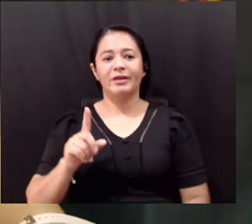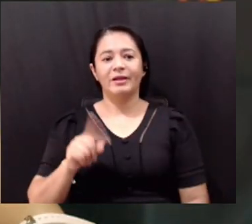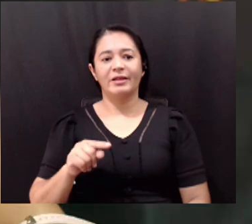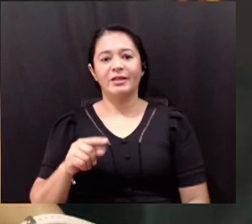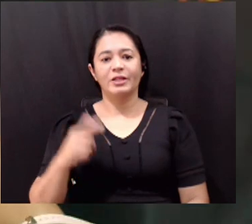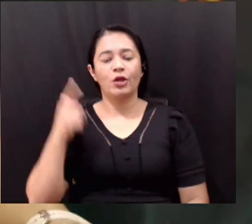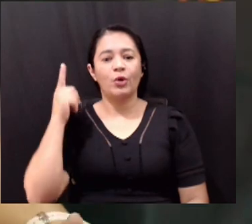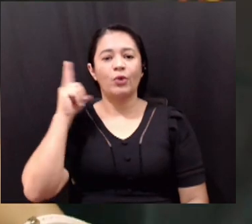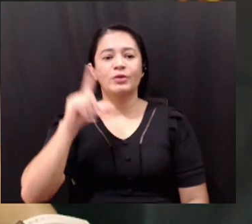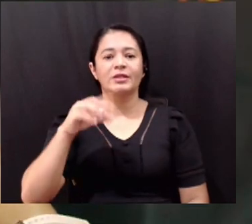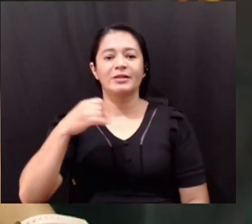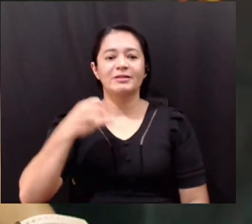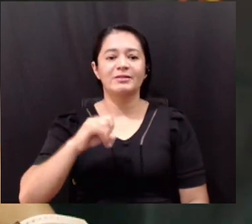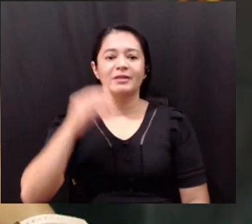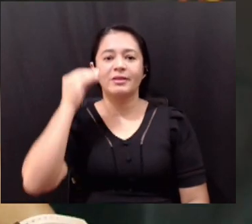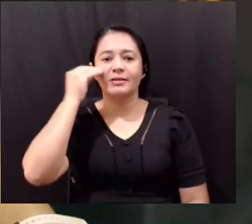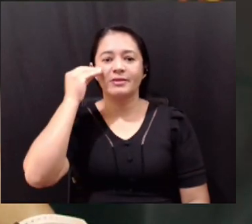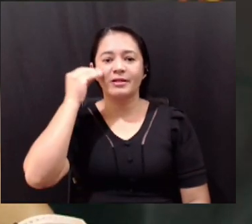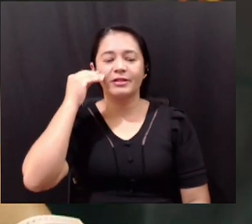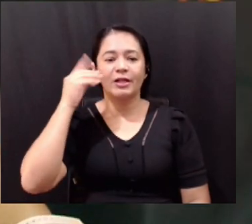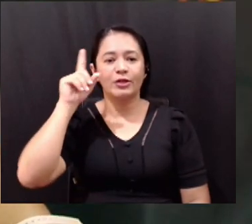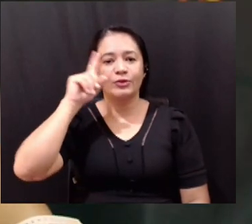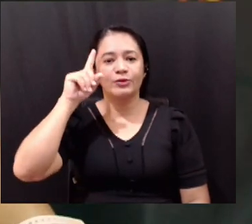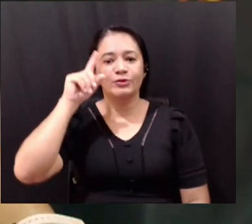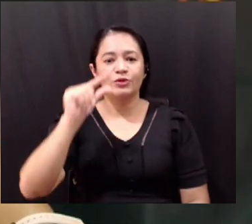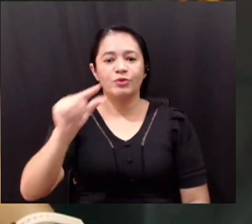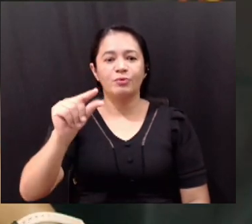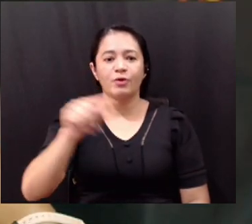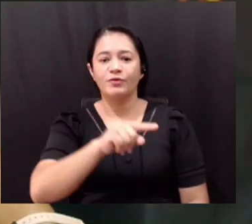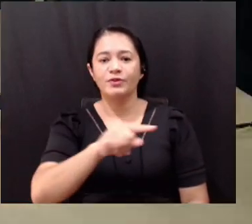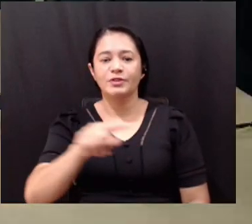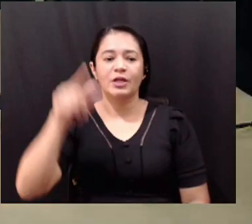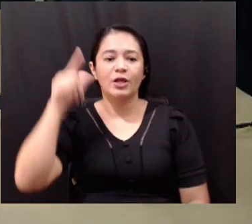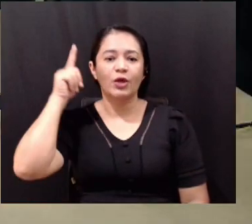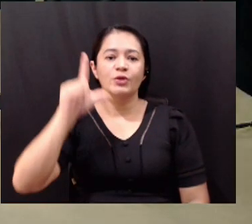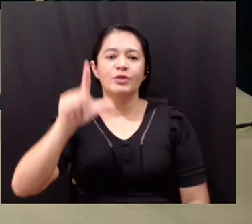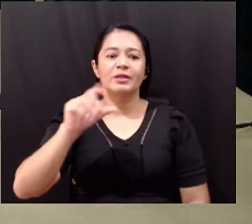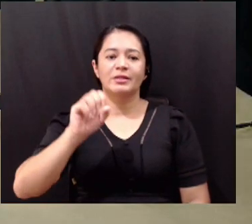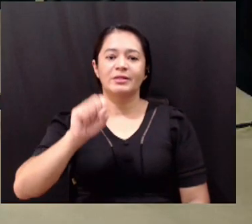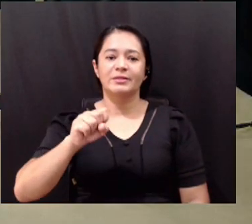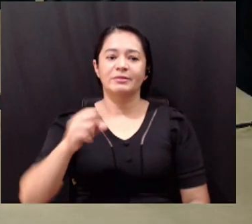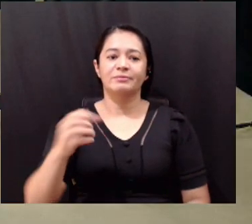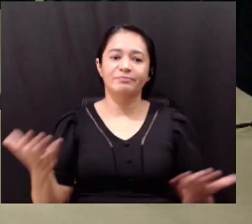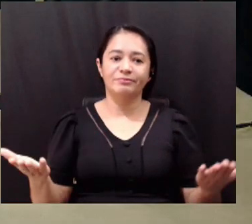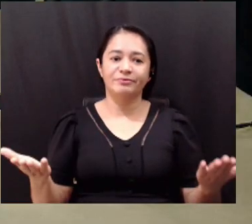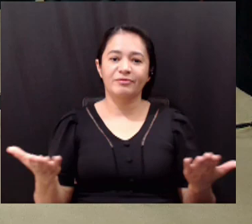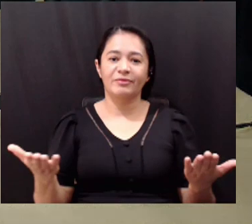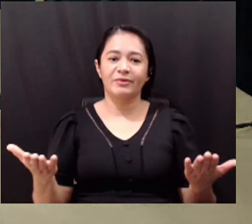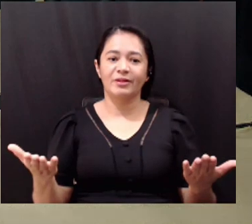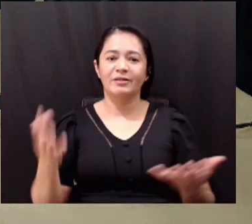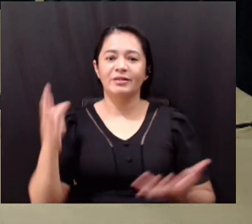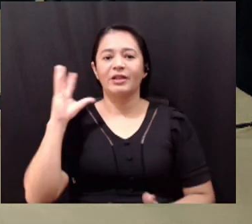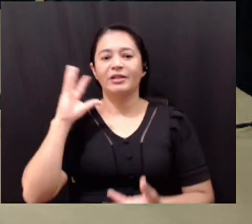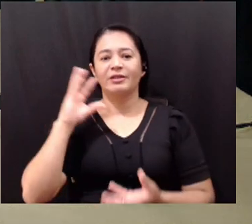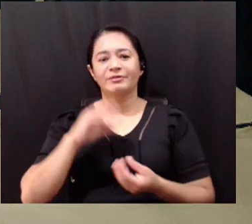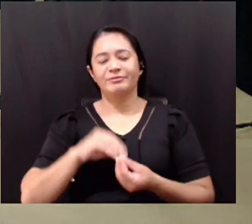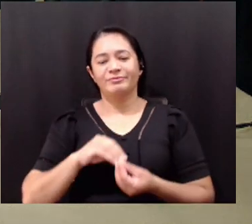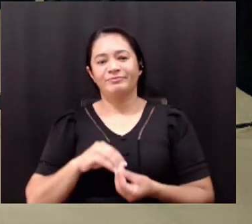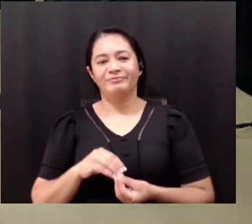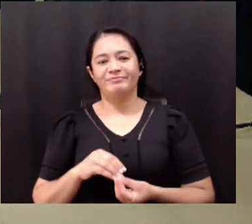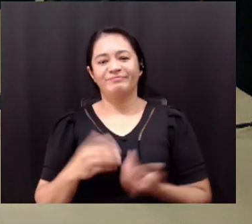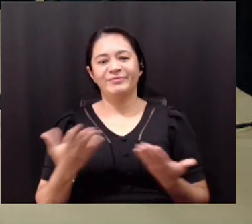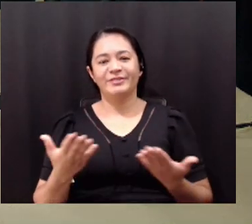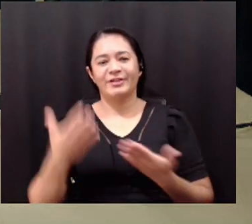cada dia um pouquinho, você vai ver que você consegue sim manter o equilíbrio. Bom, a gente vai para as considerações finais, né? Então eu quero agradecer